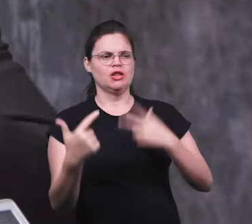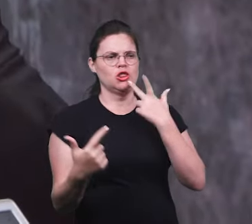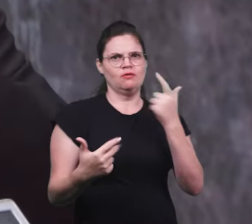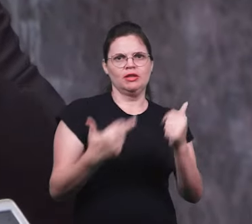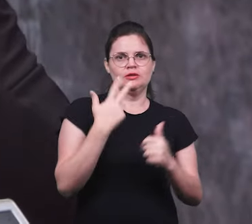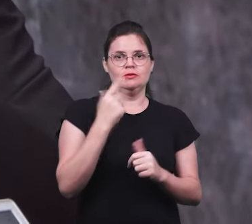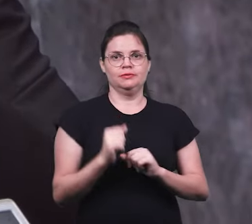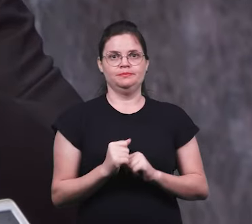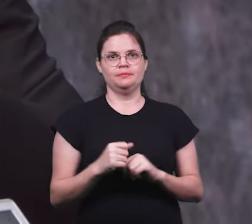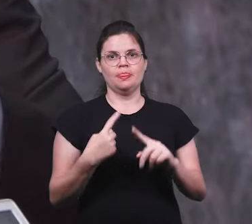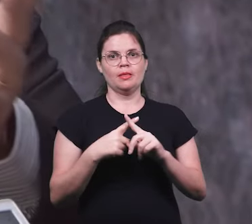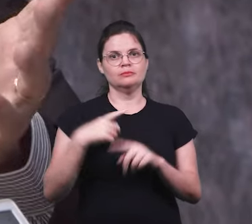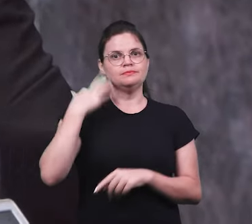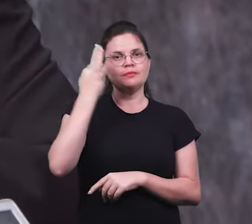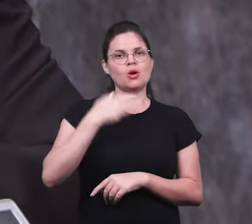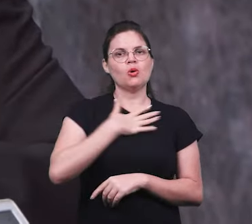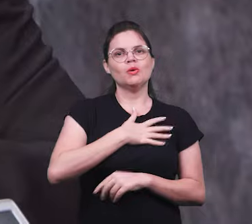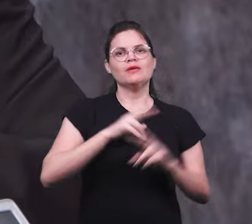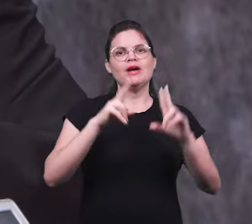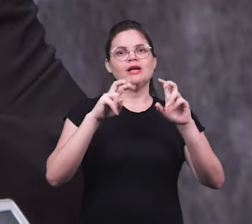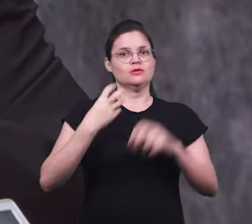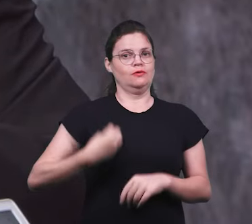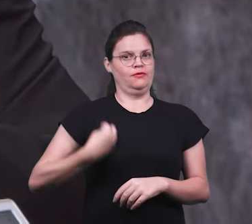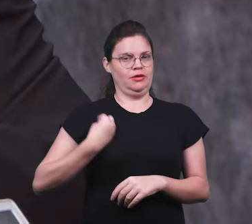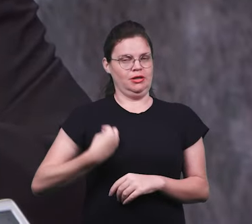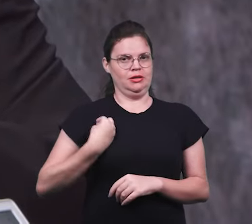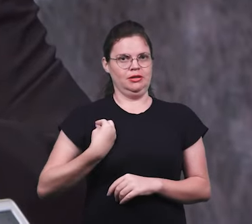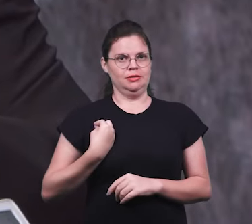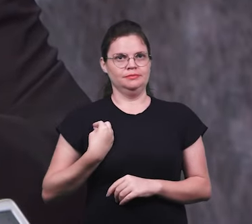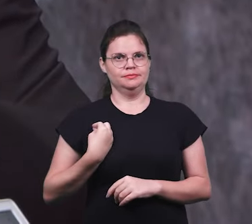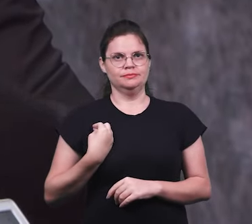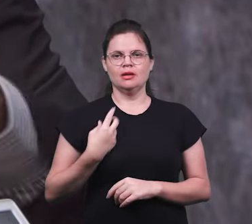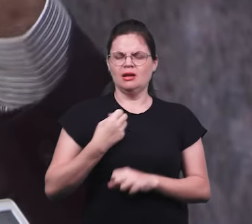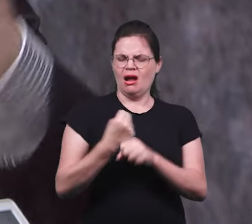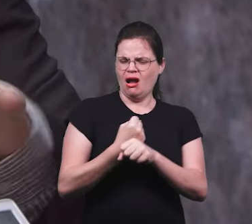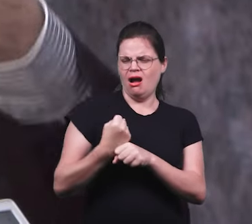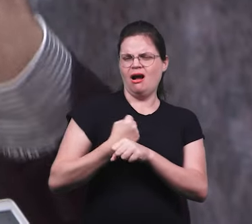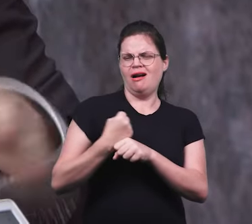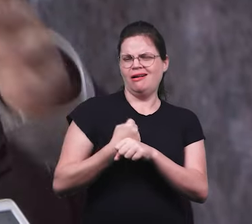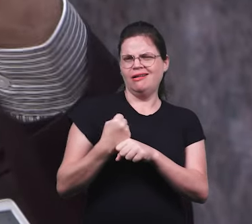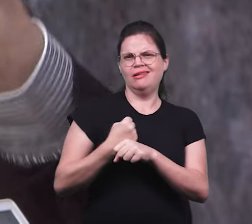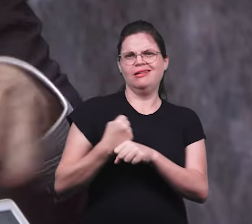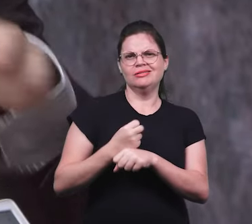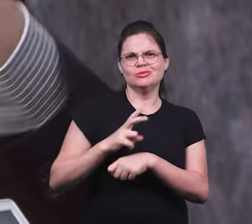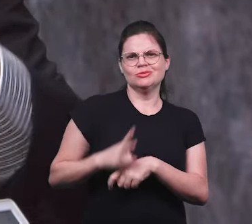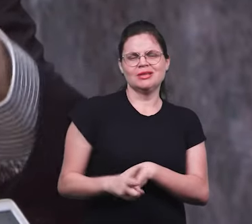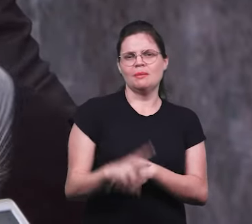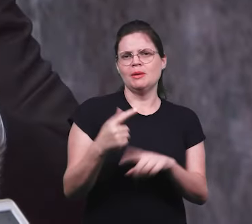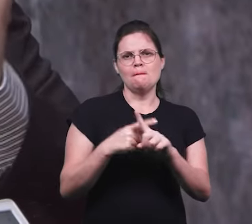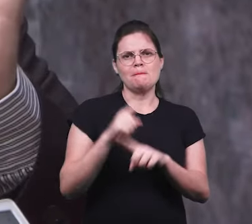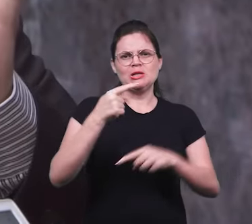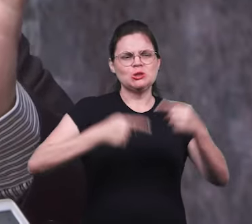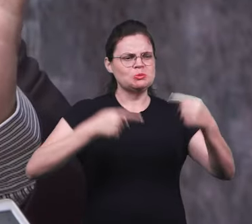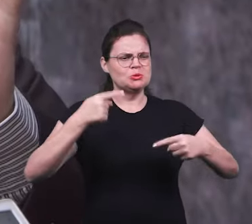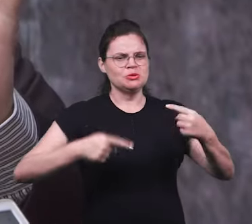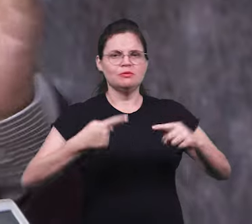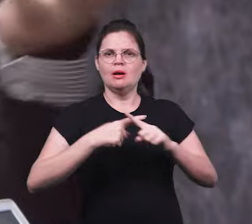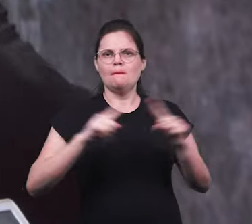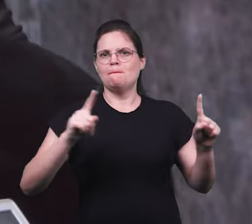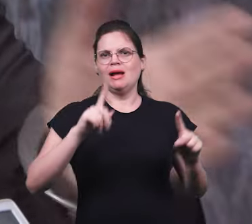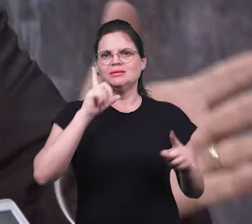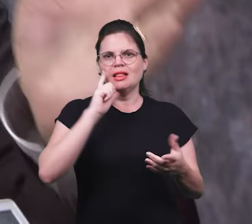novidade. Agora, os filósofos gostavam muito de falar da vida, né? Mas, apesar de anos e anos falando no Areópago, nunca chegaram a conclusão